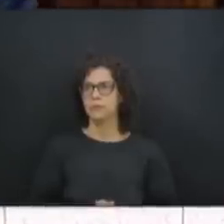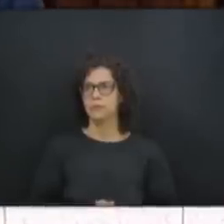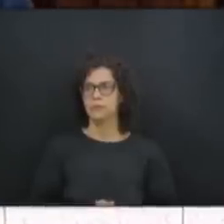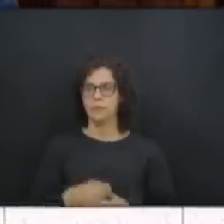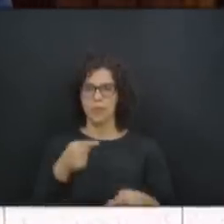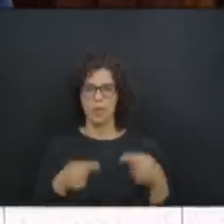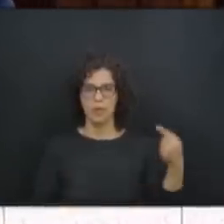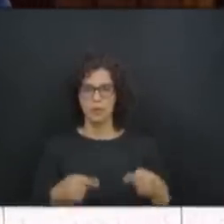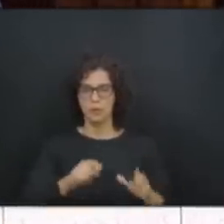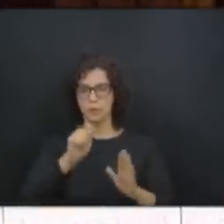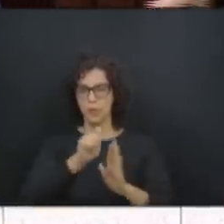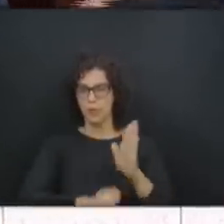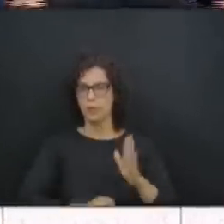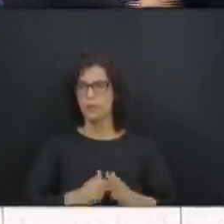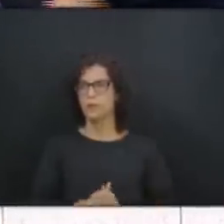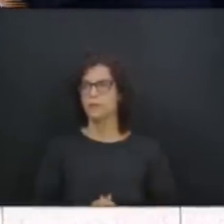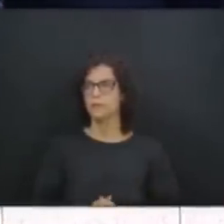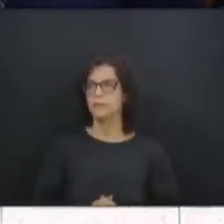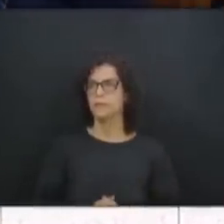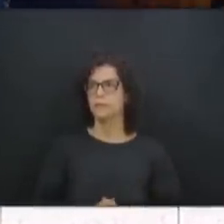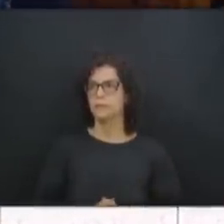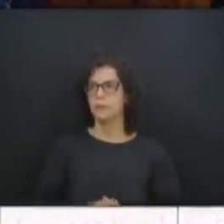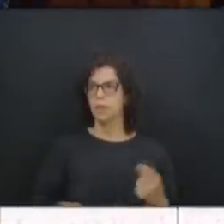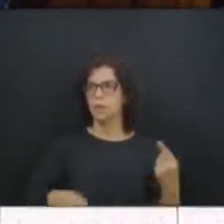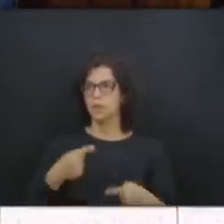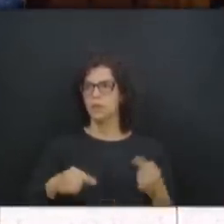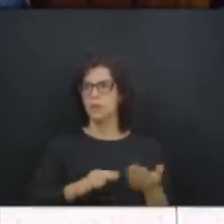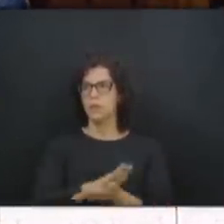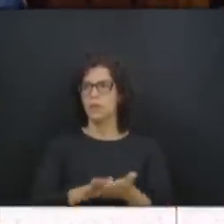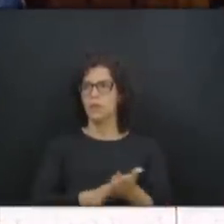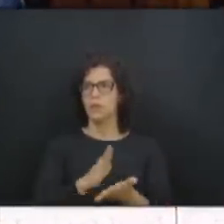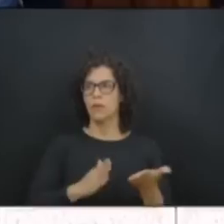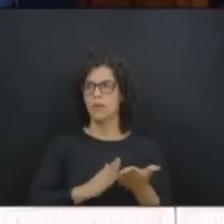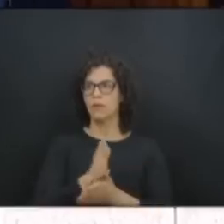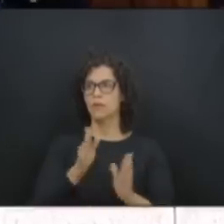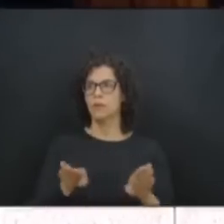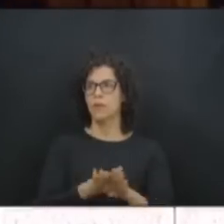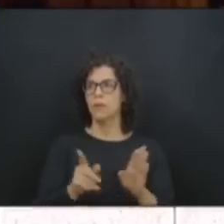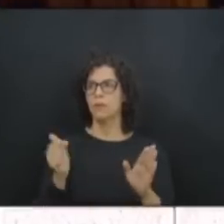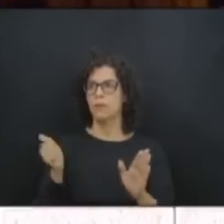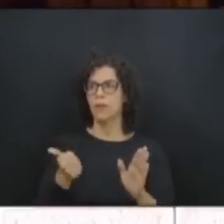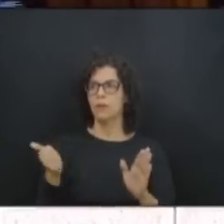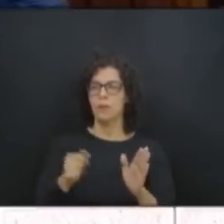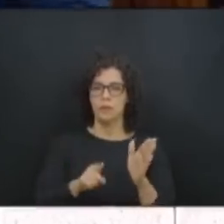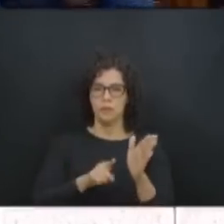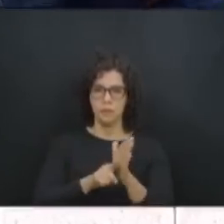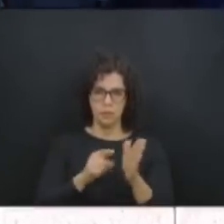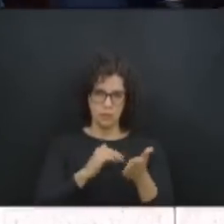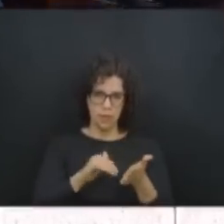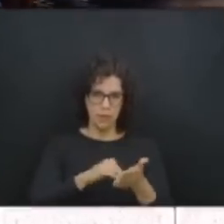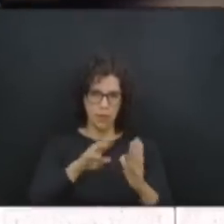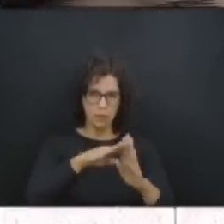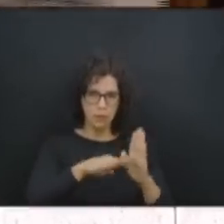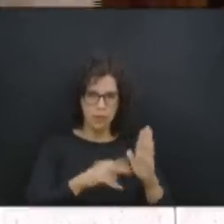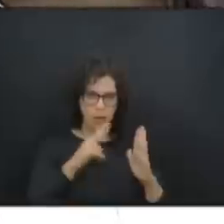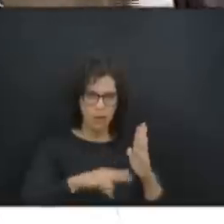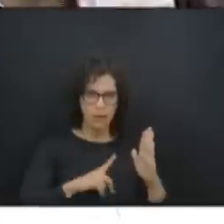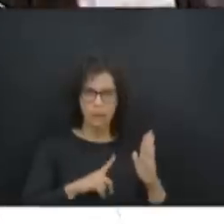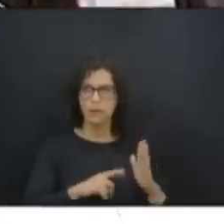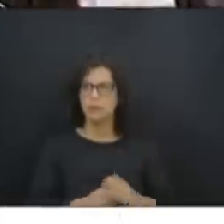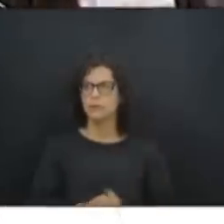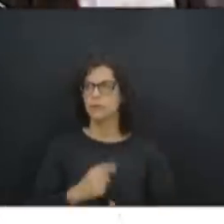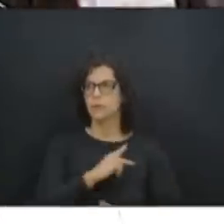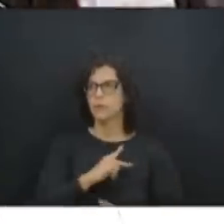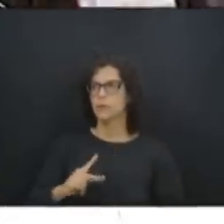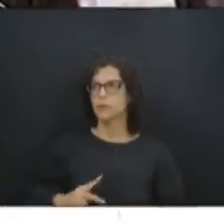a rediscussão apresente ao Tá sossegada discussão aprovada consulte primeiros secretários expediente a ser lido